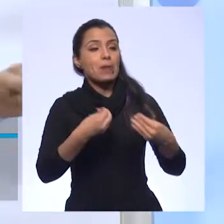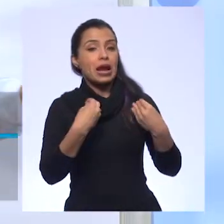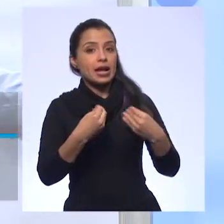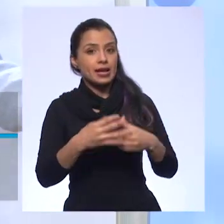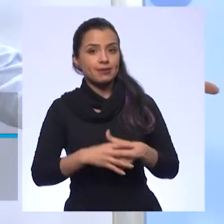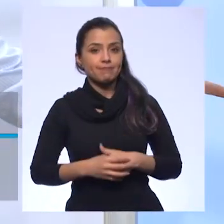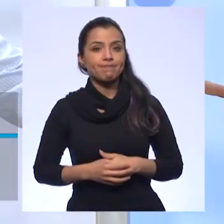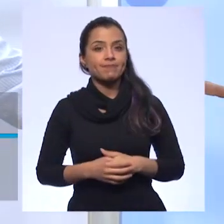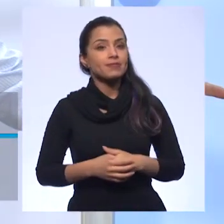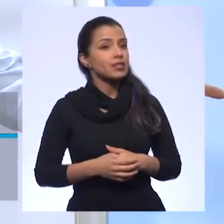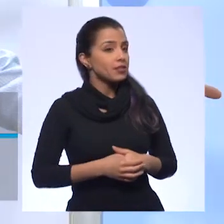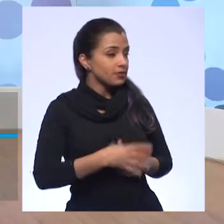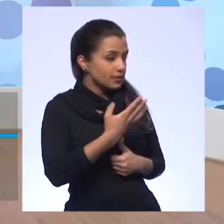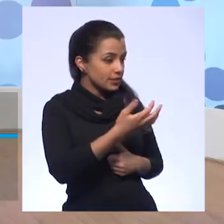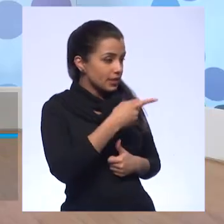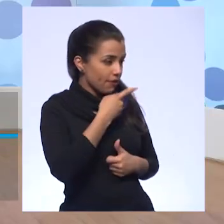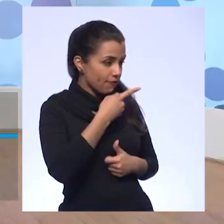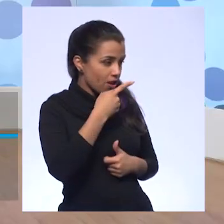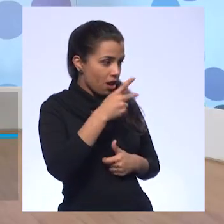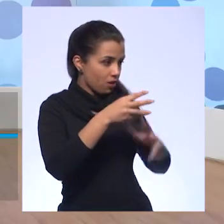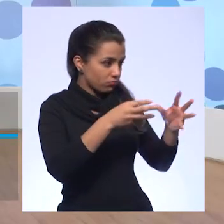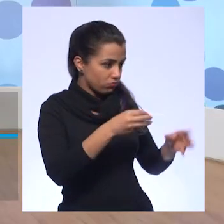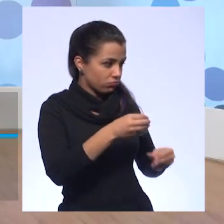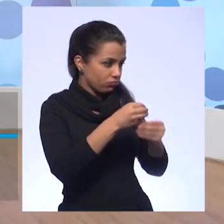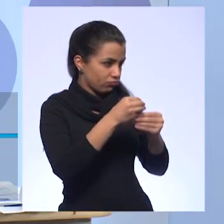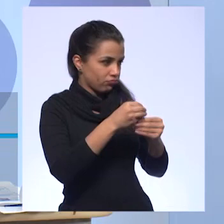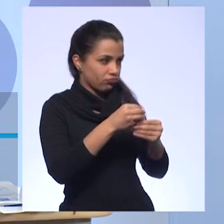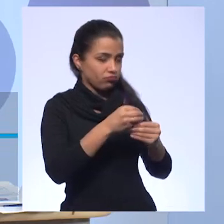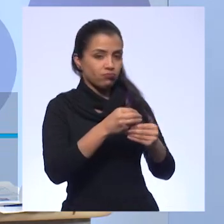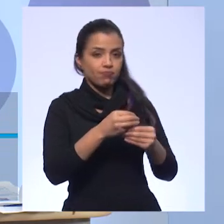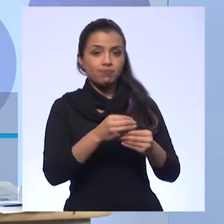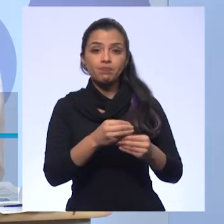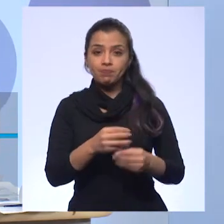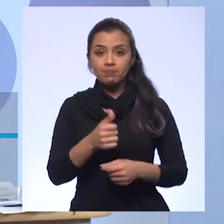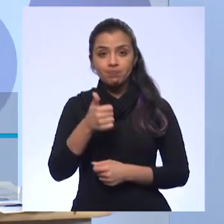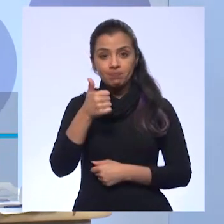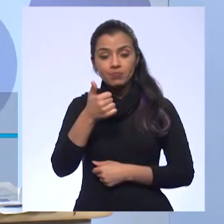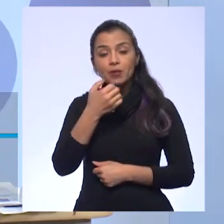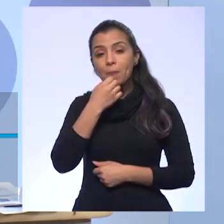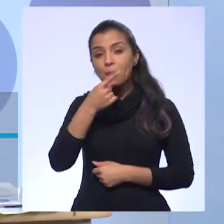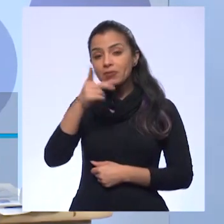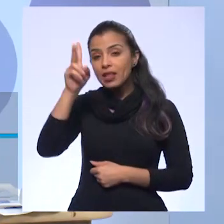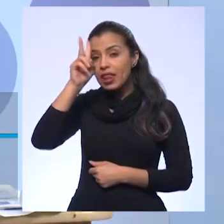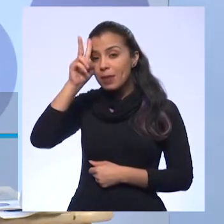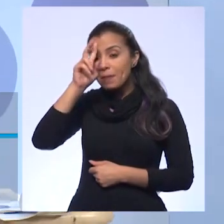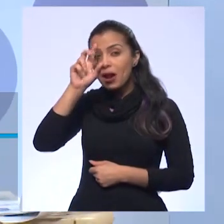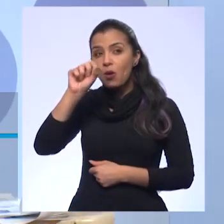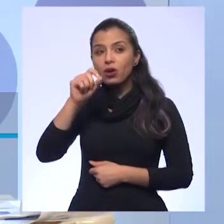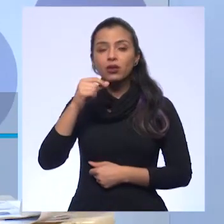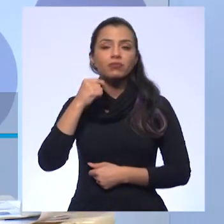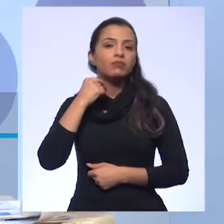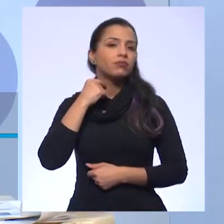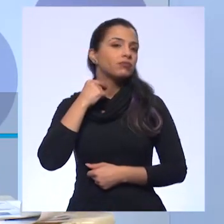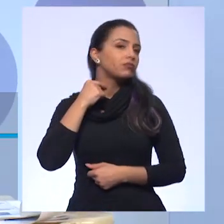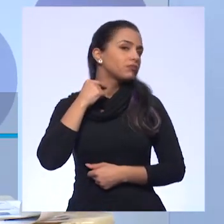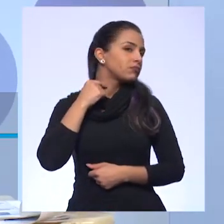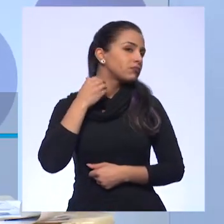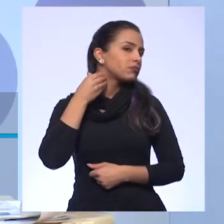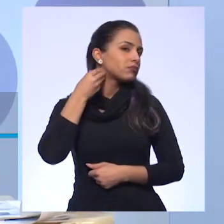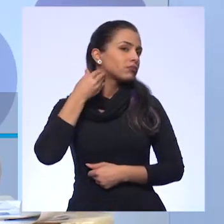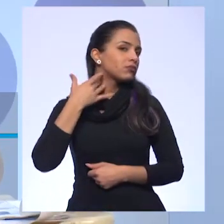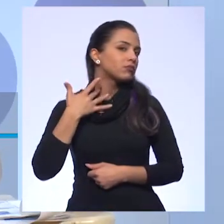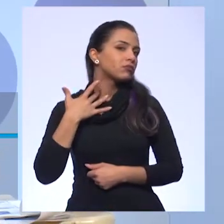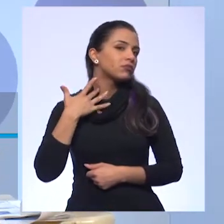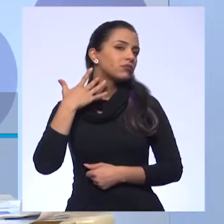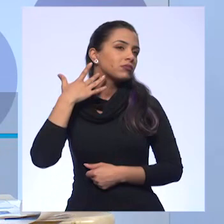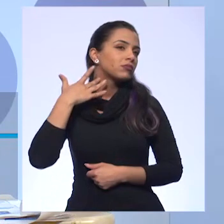bom, você quer falar aquele negócio do externo? Não, então, é só você lembrar, primeiro, né, que é um músculo que você consegue perceber. Tá?